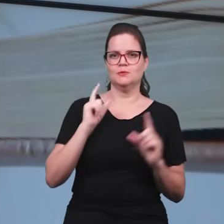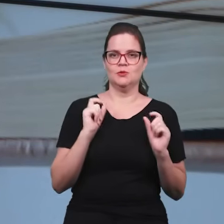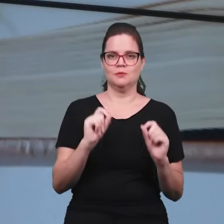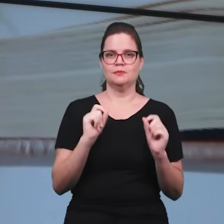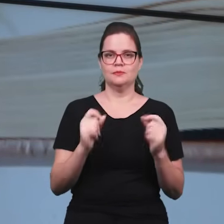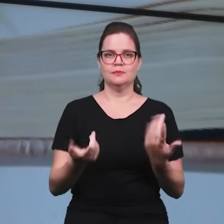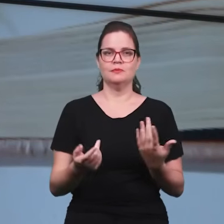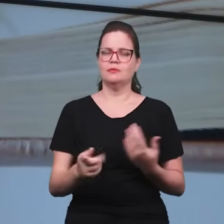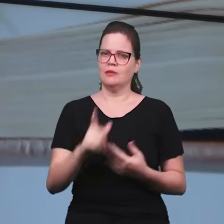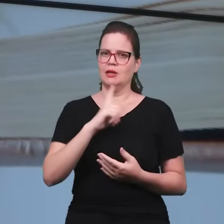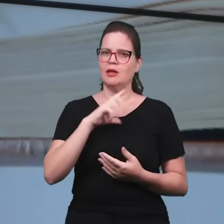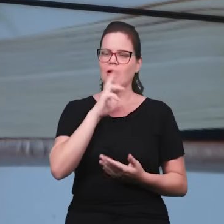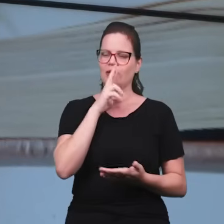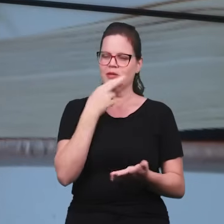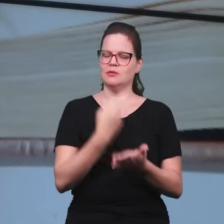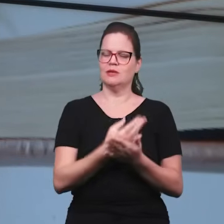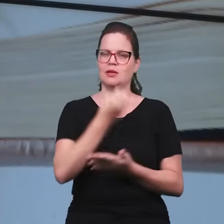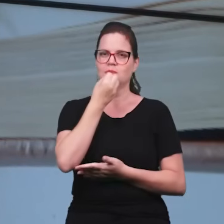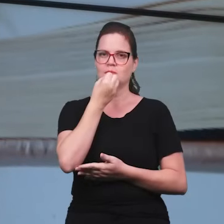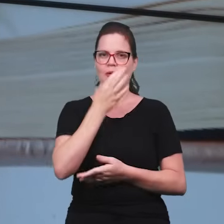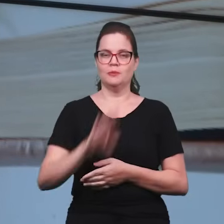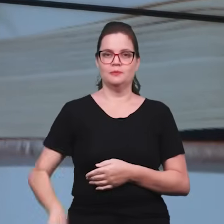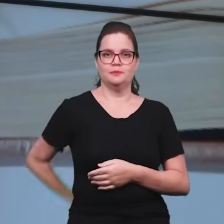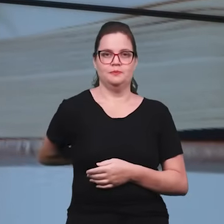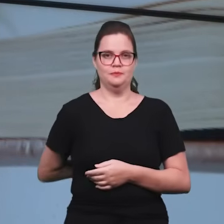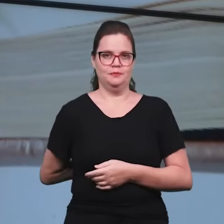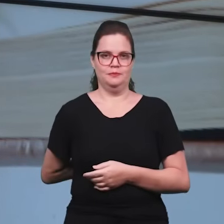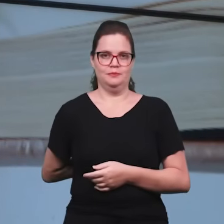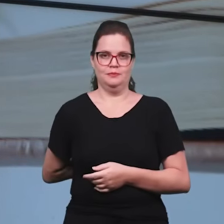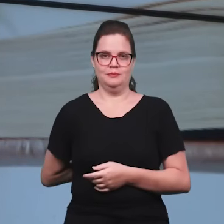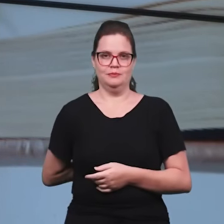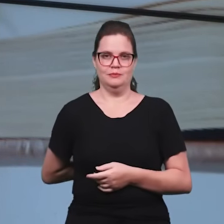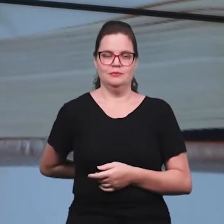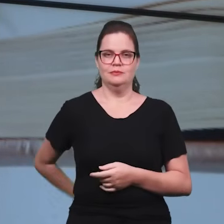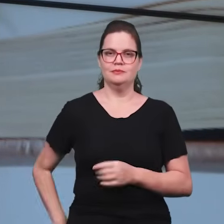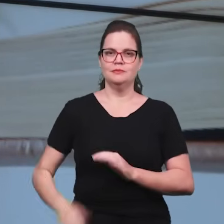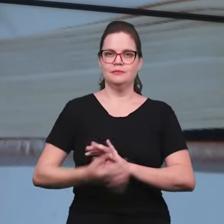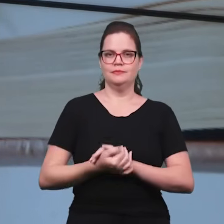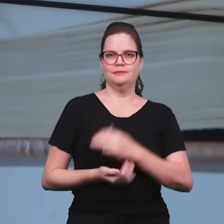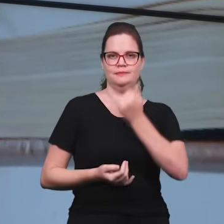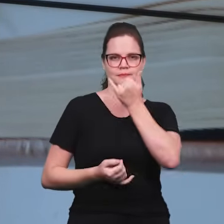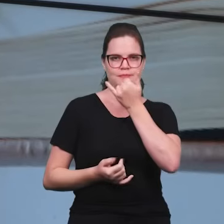um resultado, né? Esse é um versículo maravilhoso,